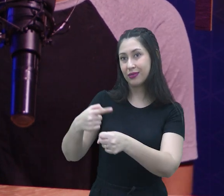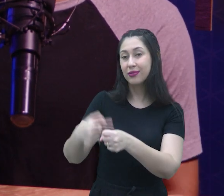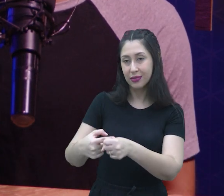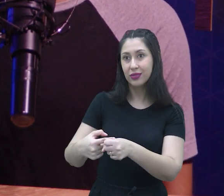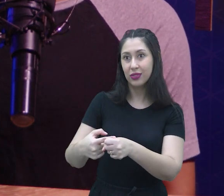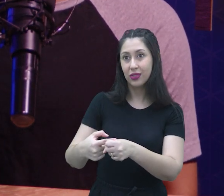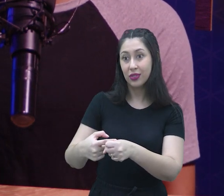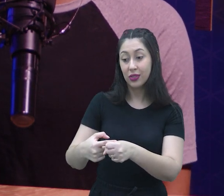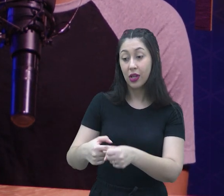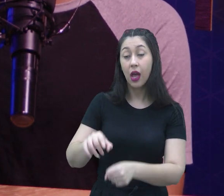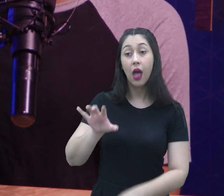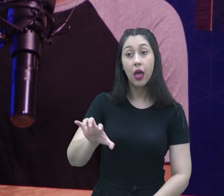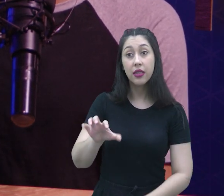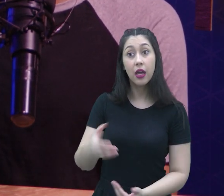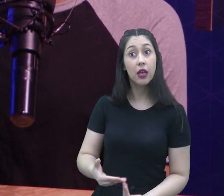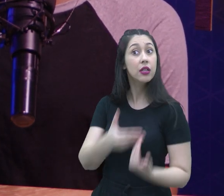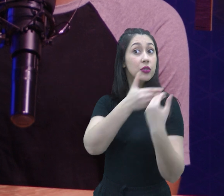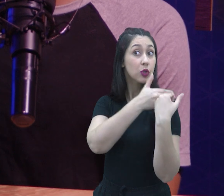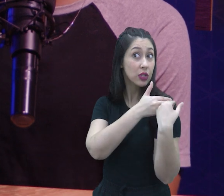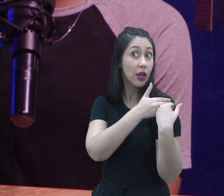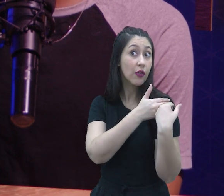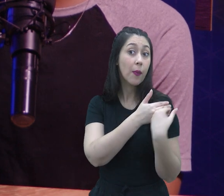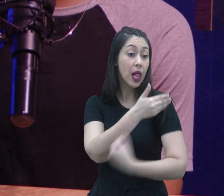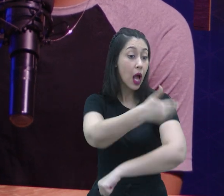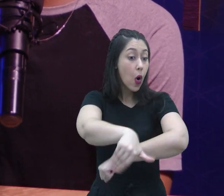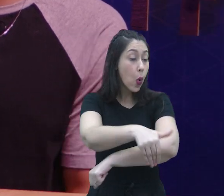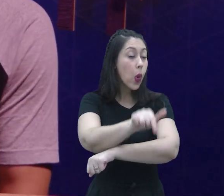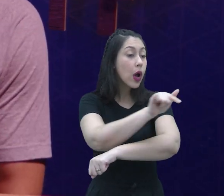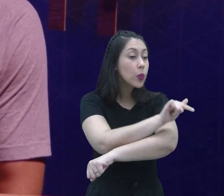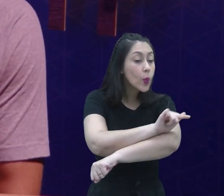Cidade, que é responsável por manter as ruas